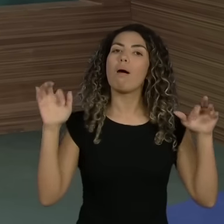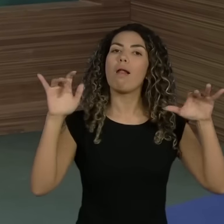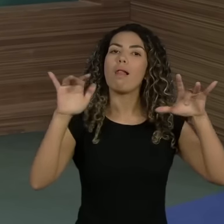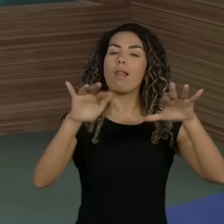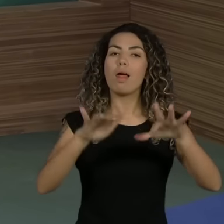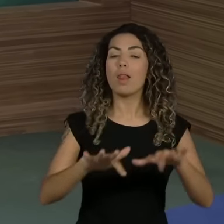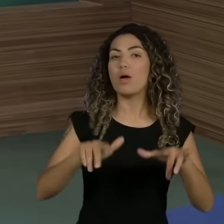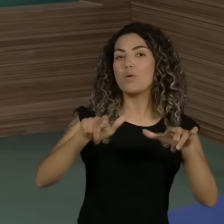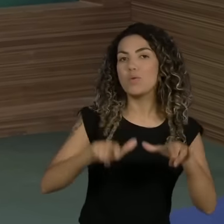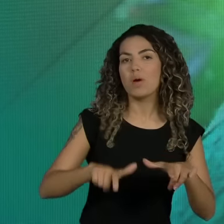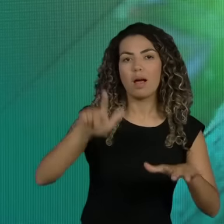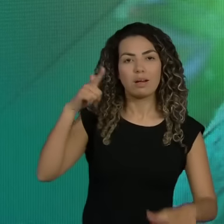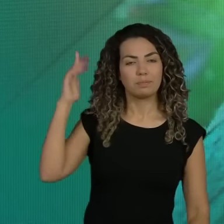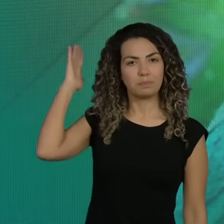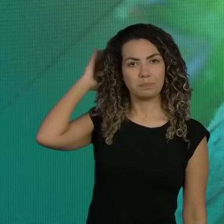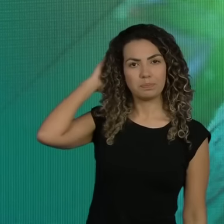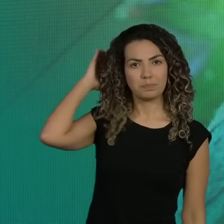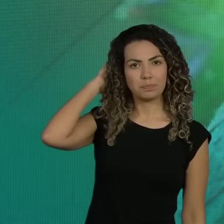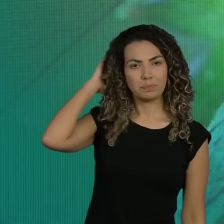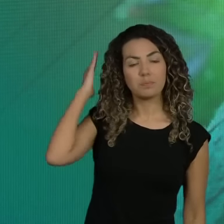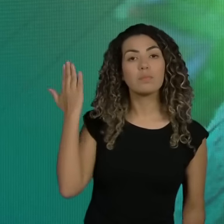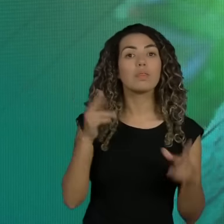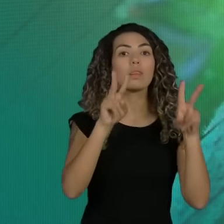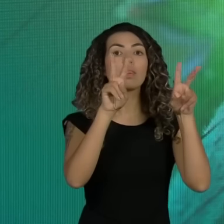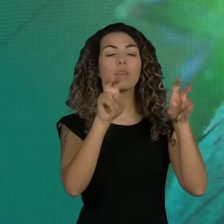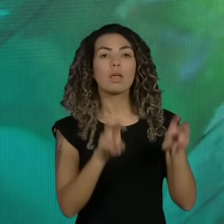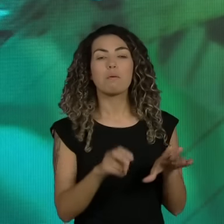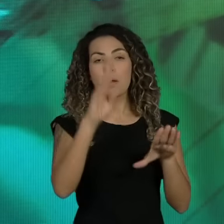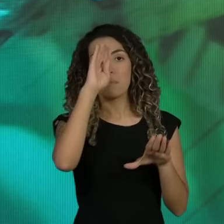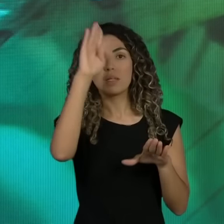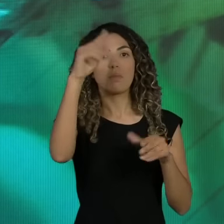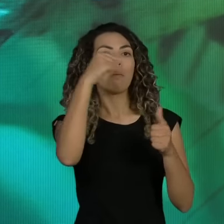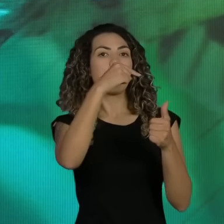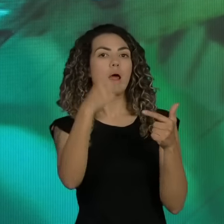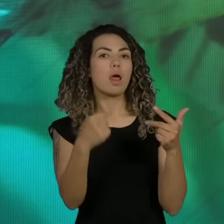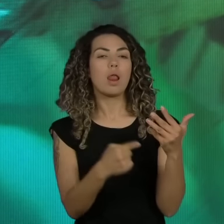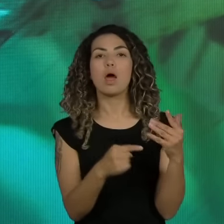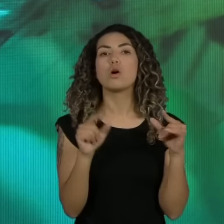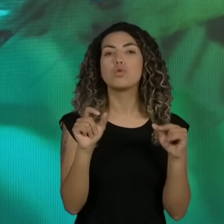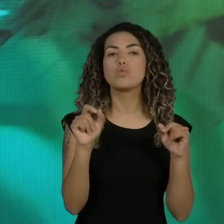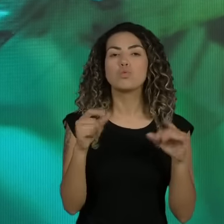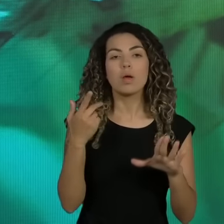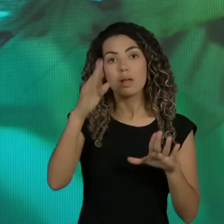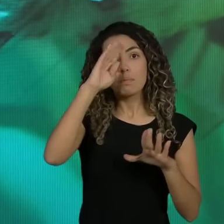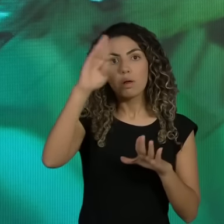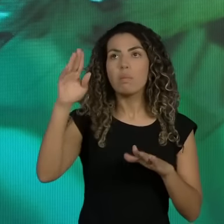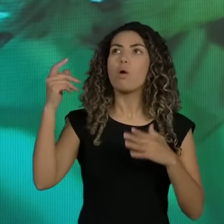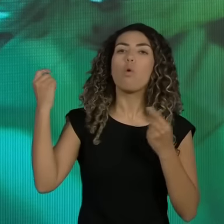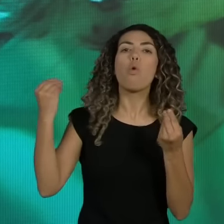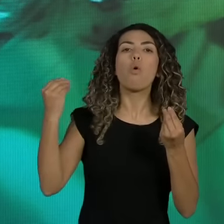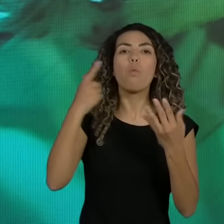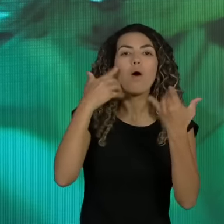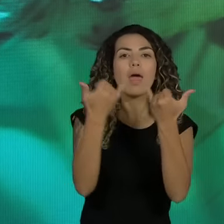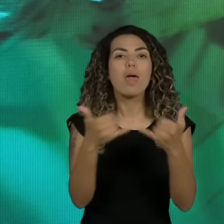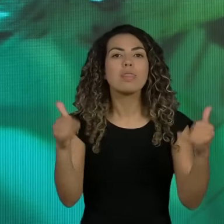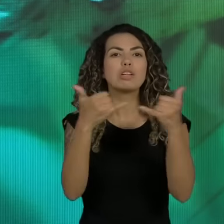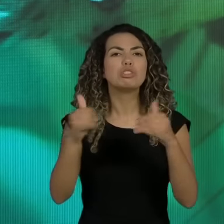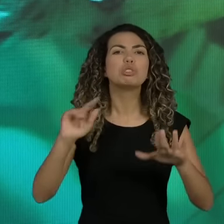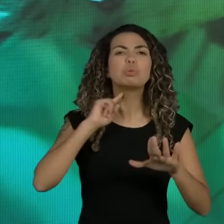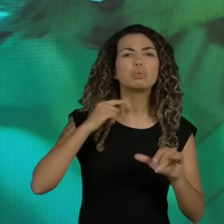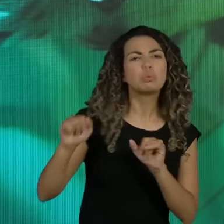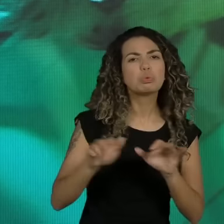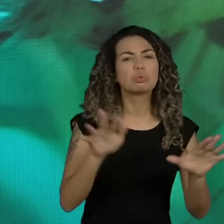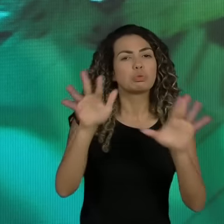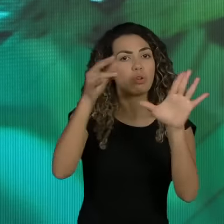em Belém, no Pará. Os temas principais: a transição energética, os povos indígenas e o impacto do calor